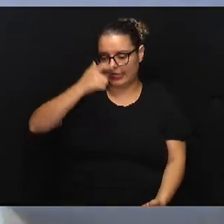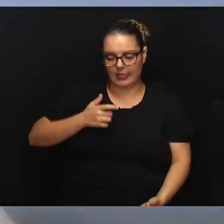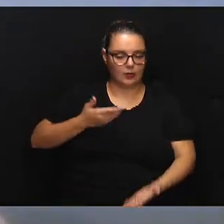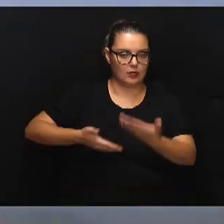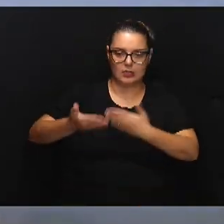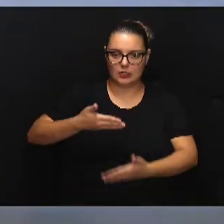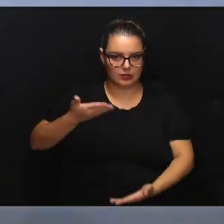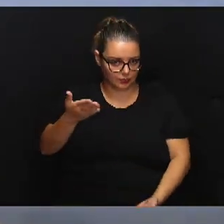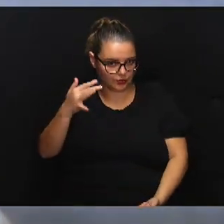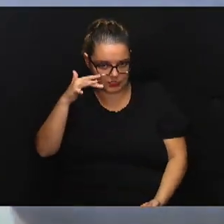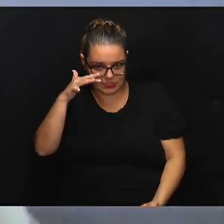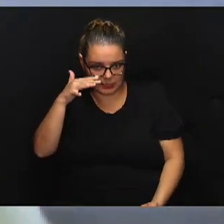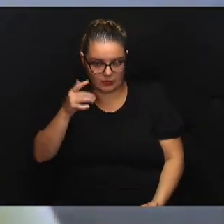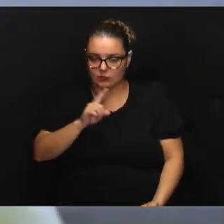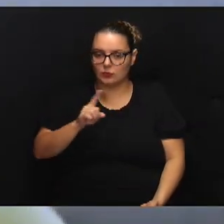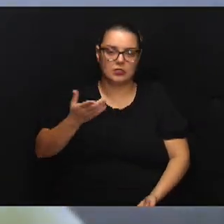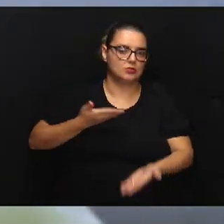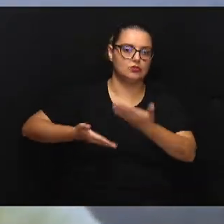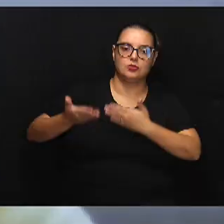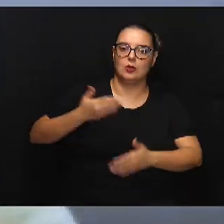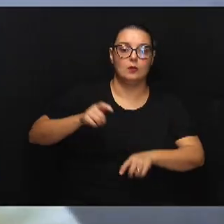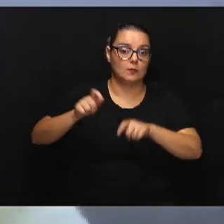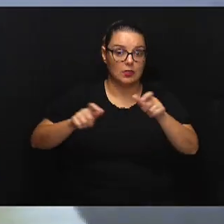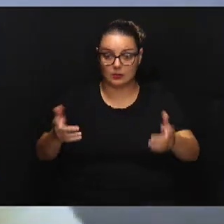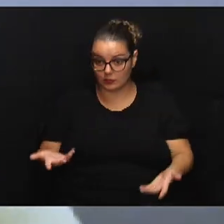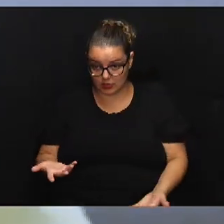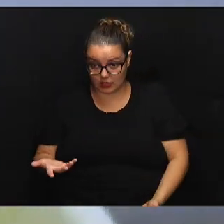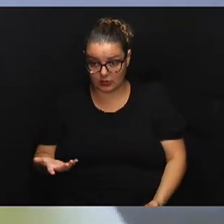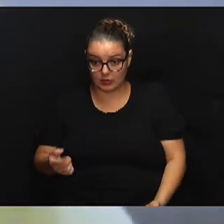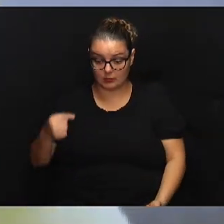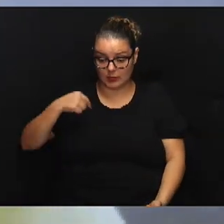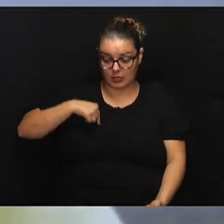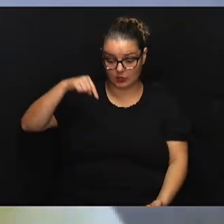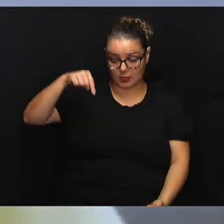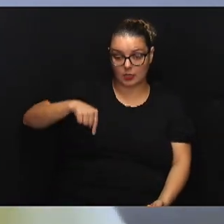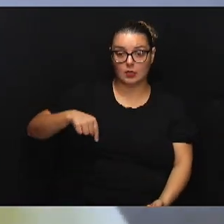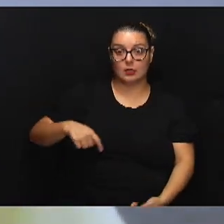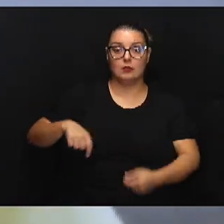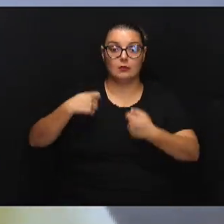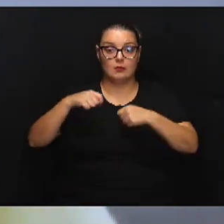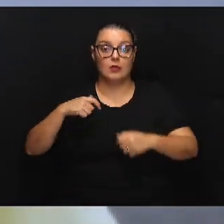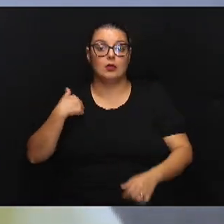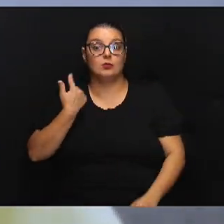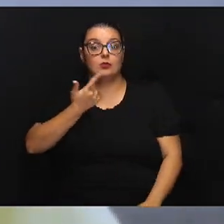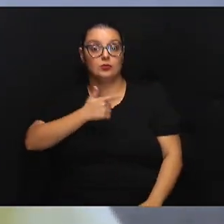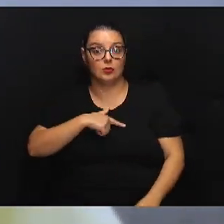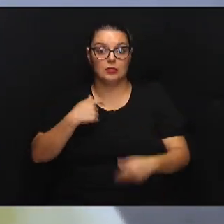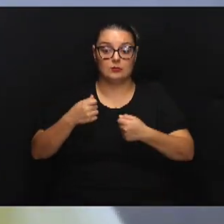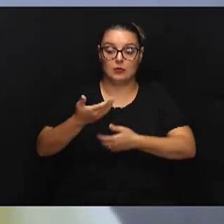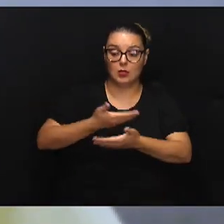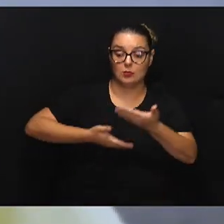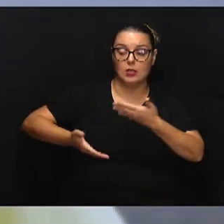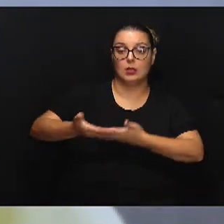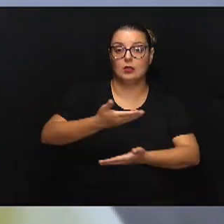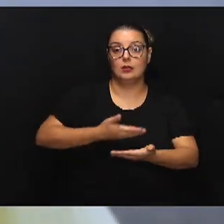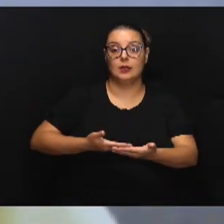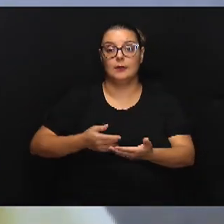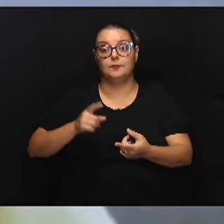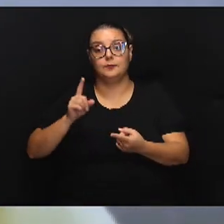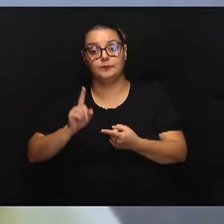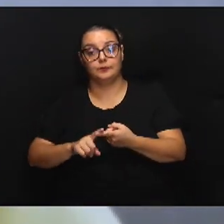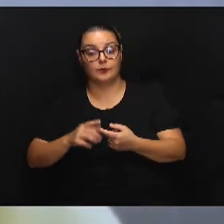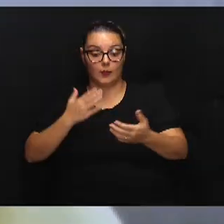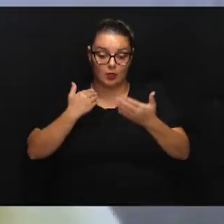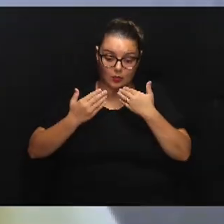você, Ana. Não é só a interação de pessoas. Para estar aqui, nós precisamos interagir com a comida que